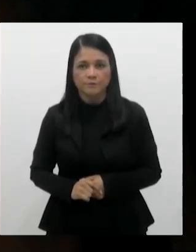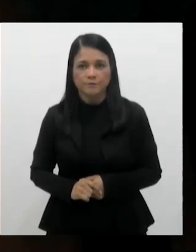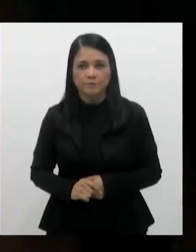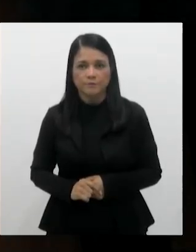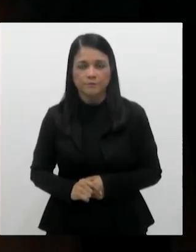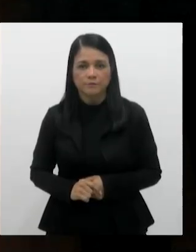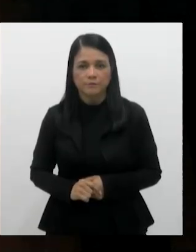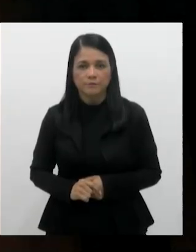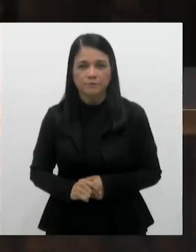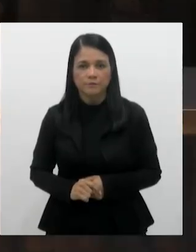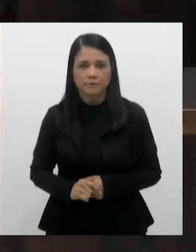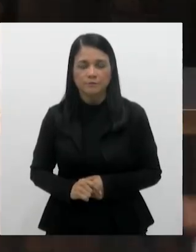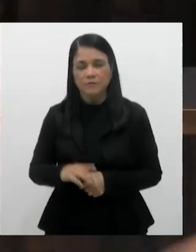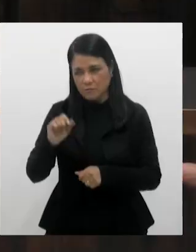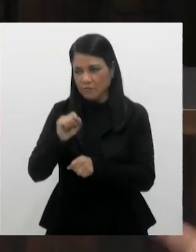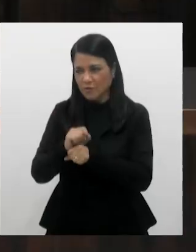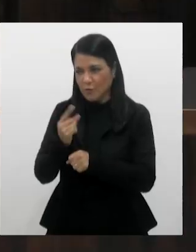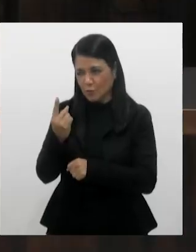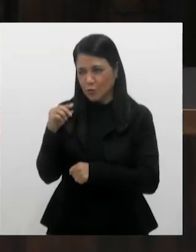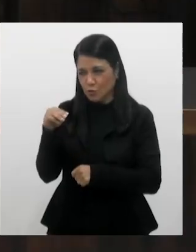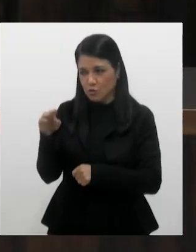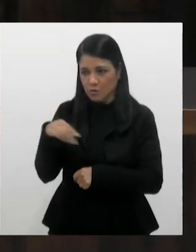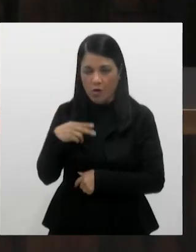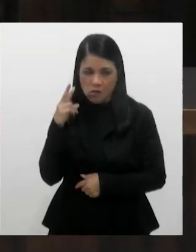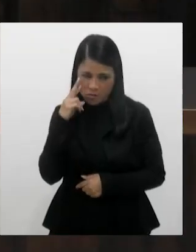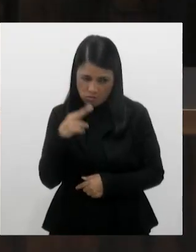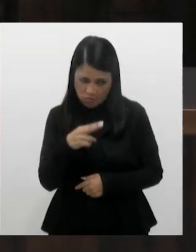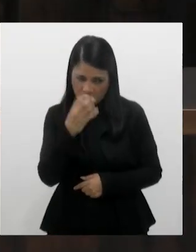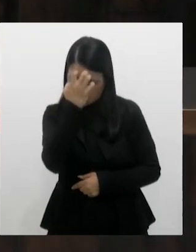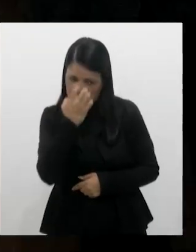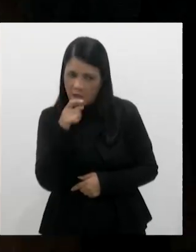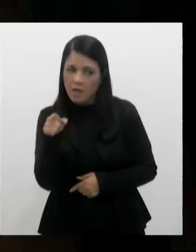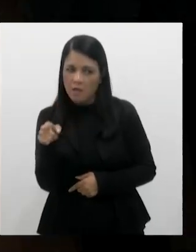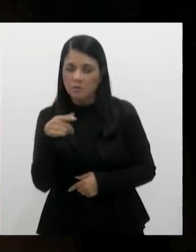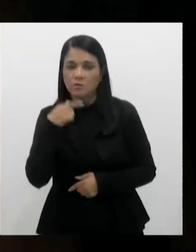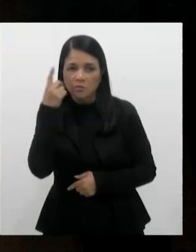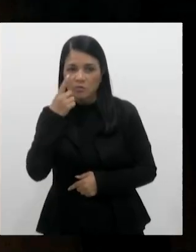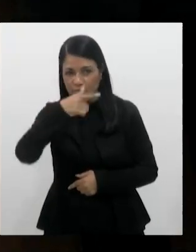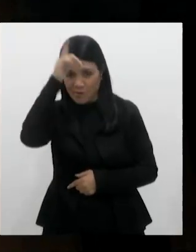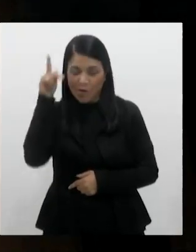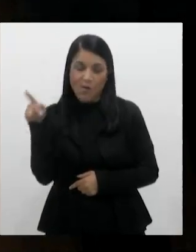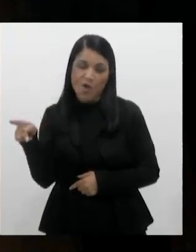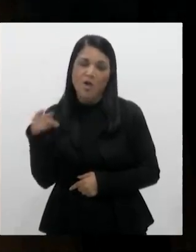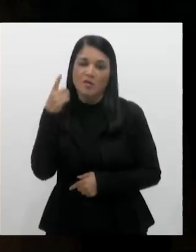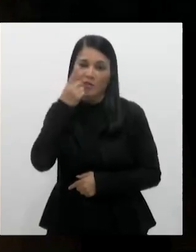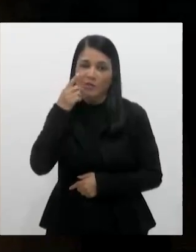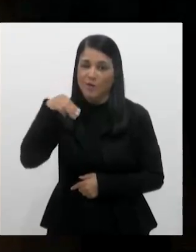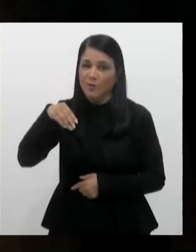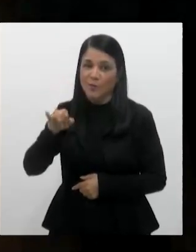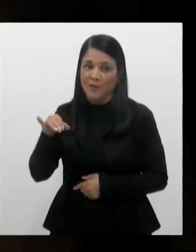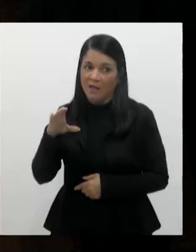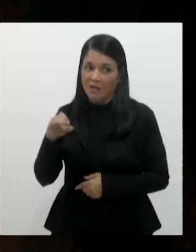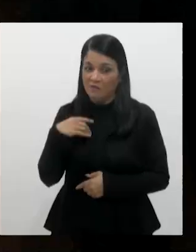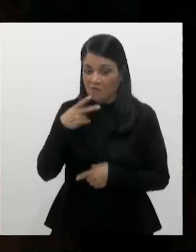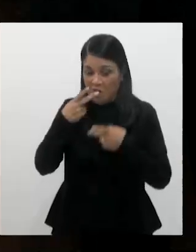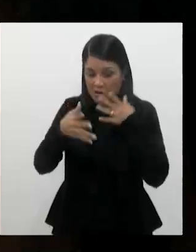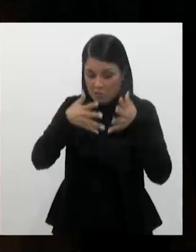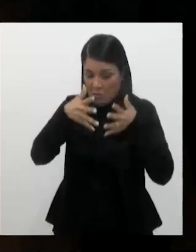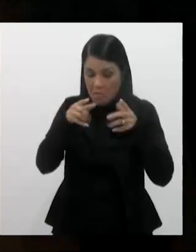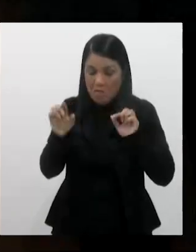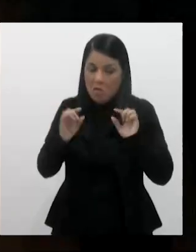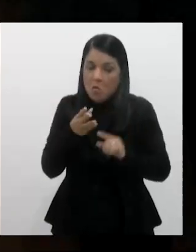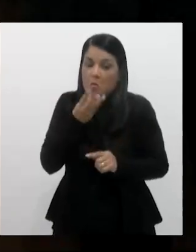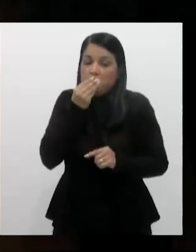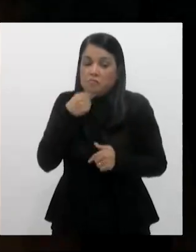Mas só um minutinho, o deputado Luiz Paulo está olhando de cara feia para o senhor aí. O deputado Carlos Mingo tem prioridade, então ele está falando, eu me calo, né? Mas,